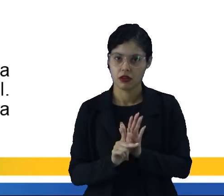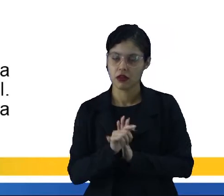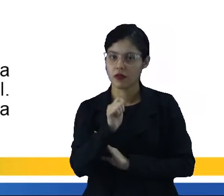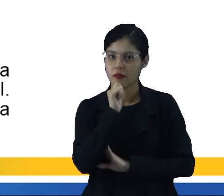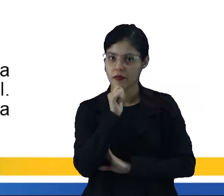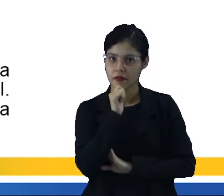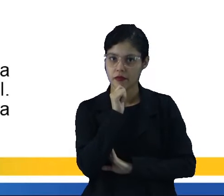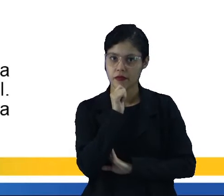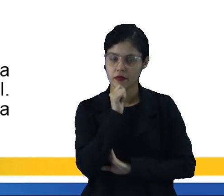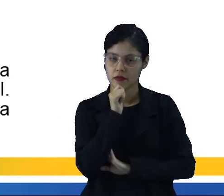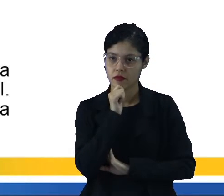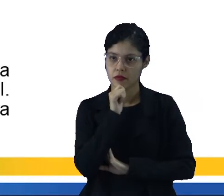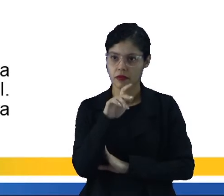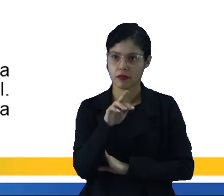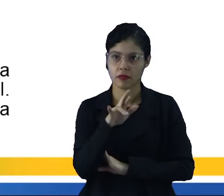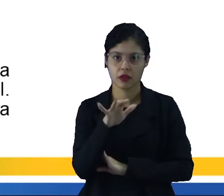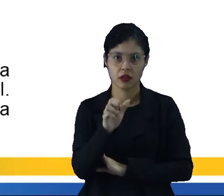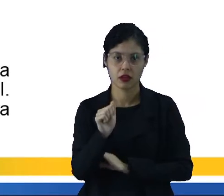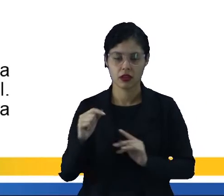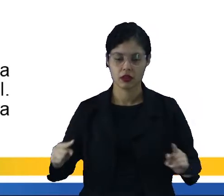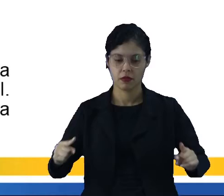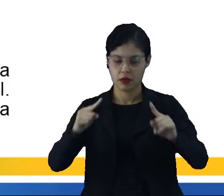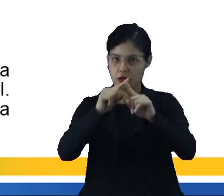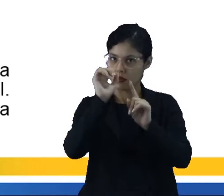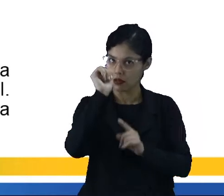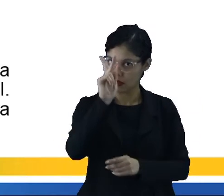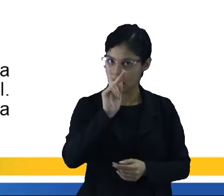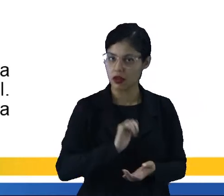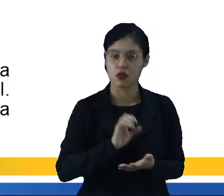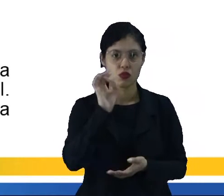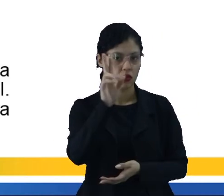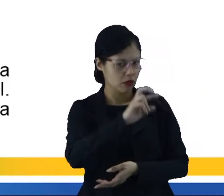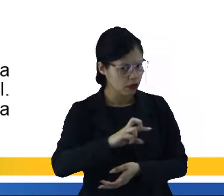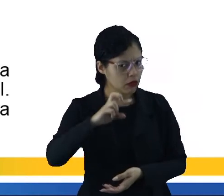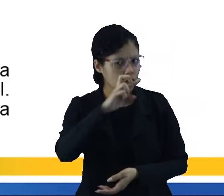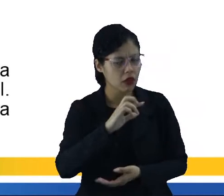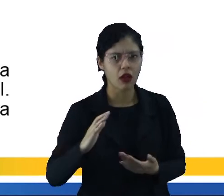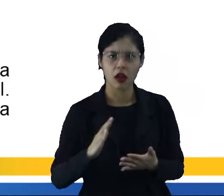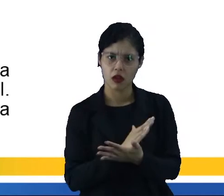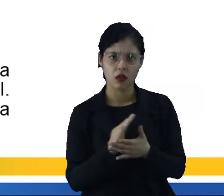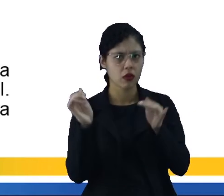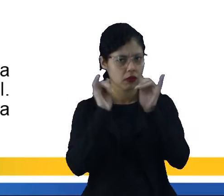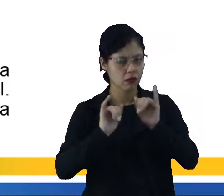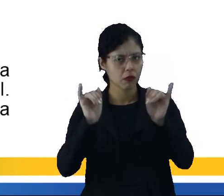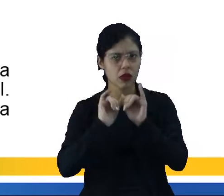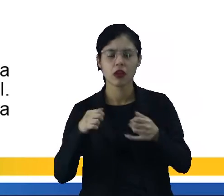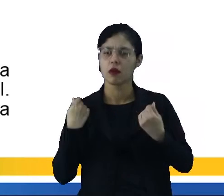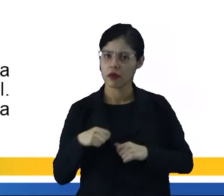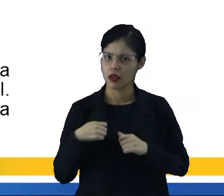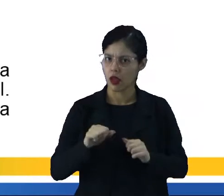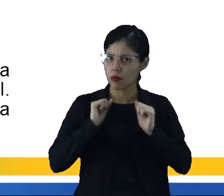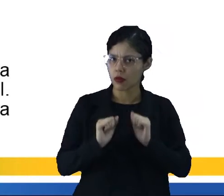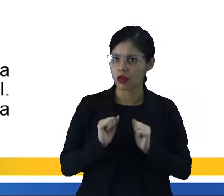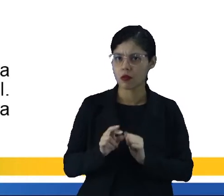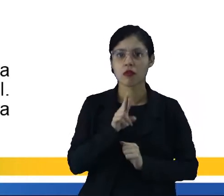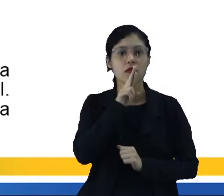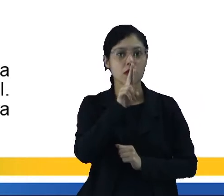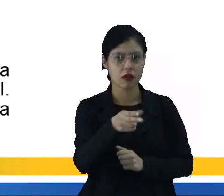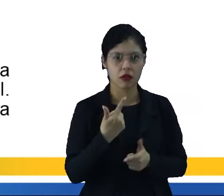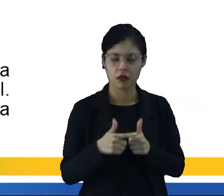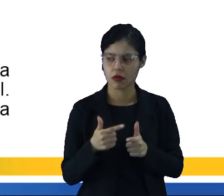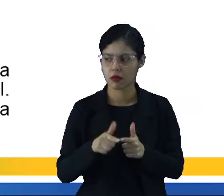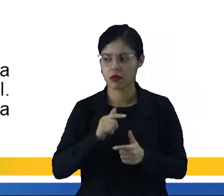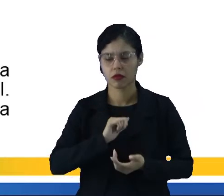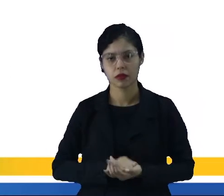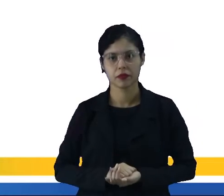ao apótema da pirâmide Ok então é só você analisar algumas informações para que a gente possa resolver os